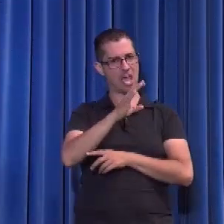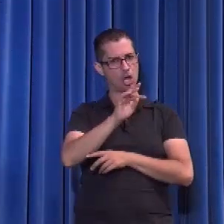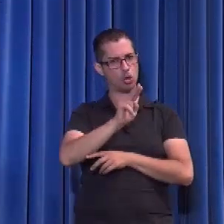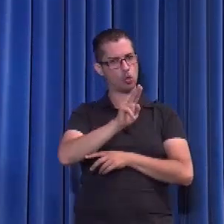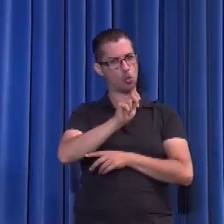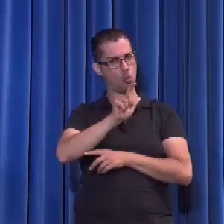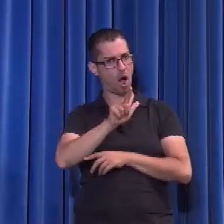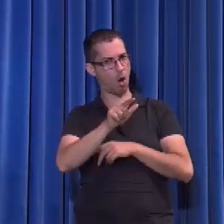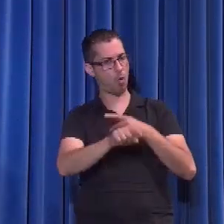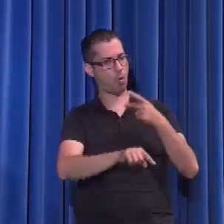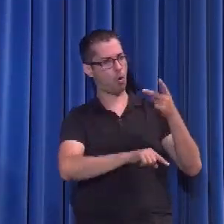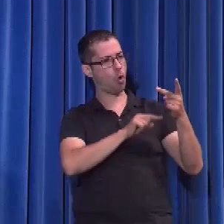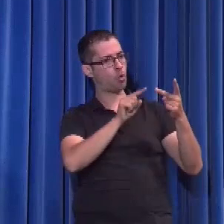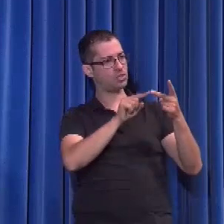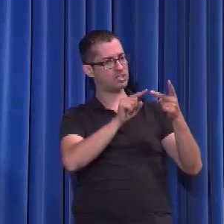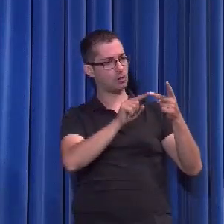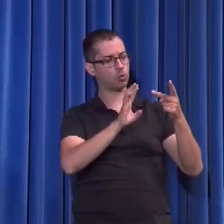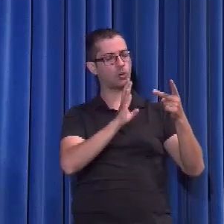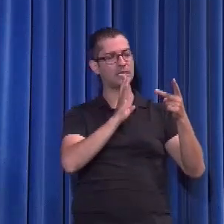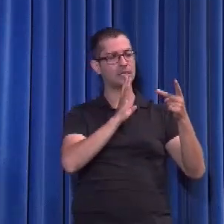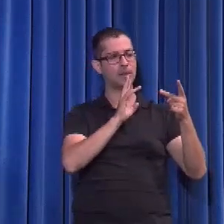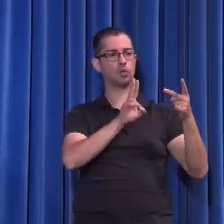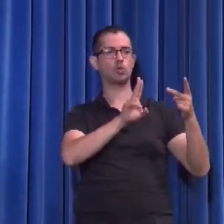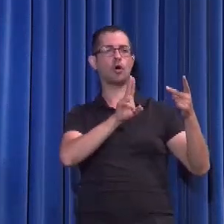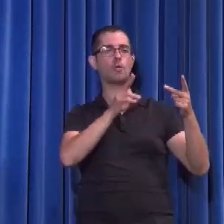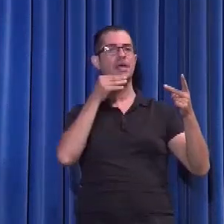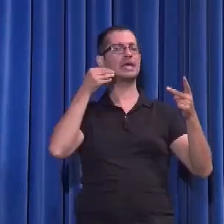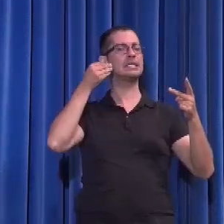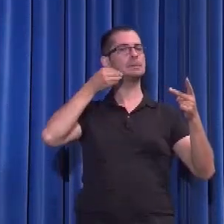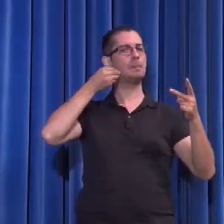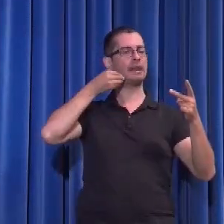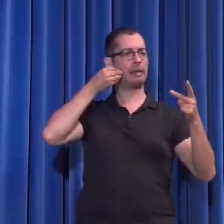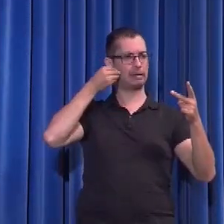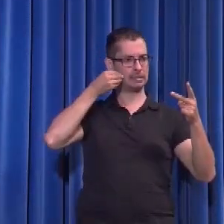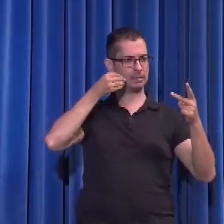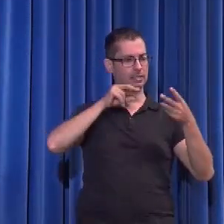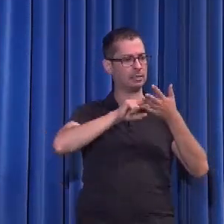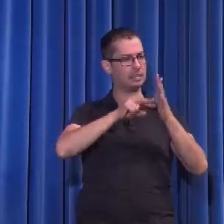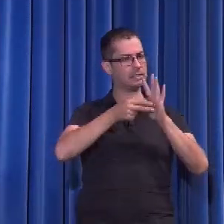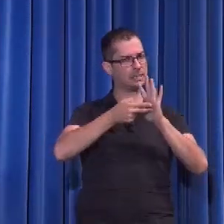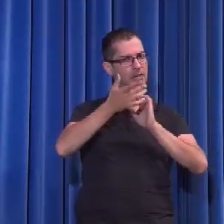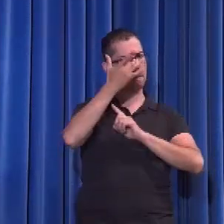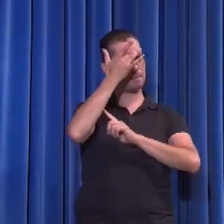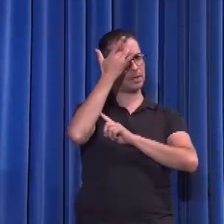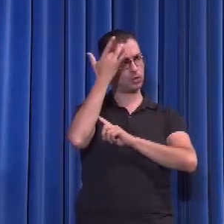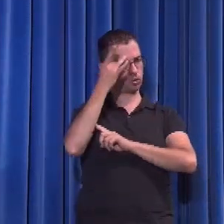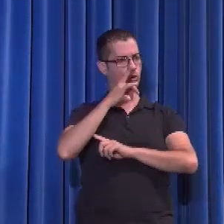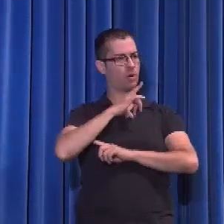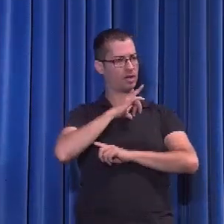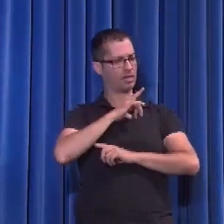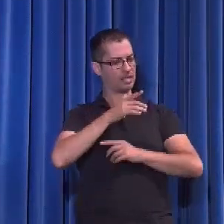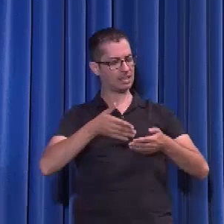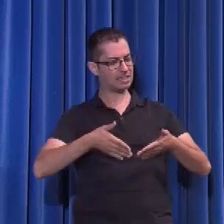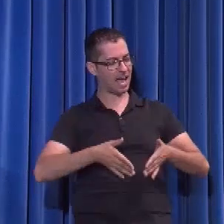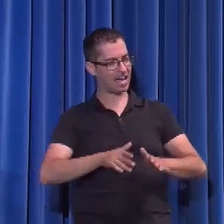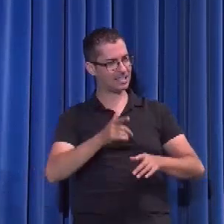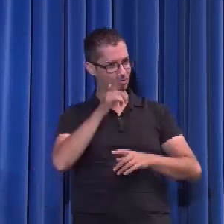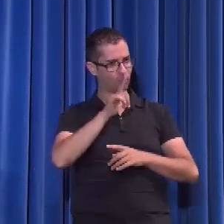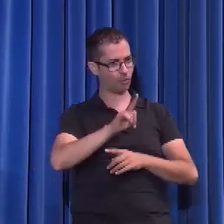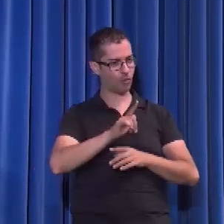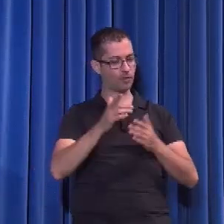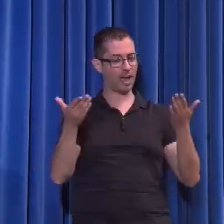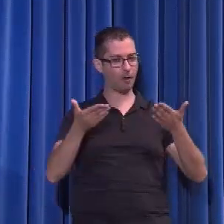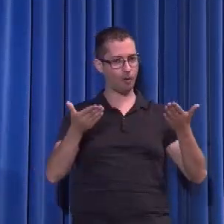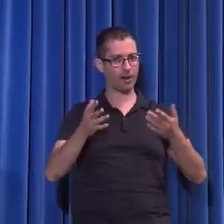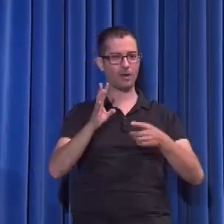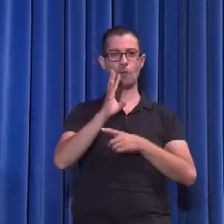um conhecimento experiencial. É um conhecimento que quando uma pessoa nascida de novo, que passa a conhecer a Deus